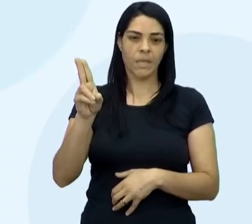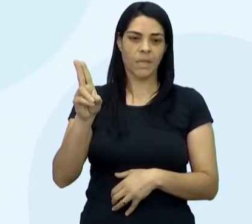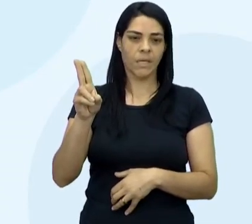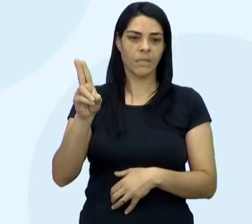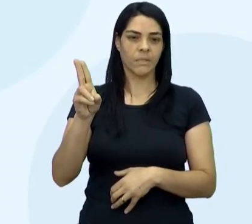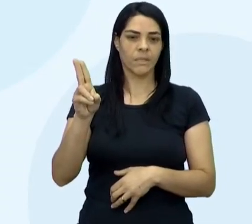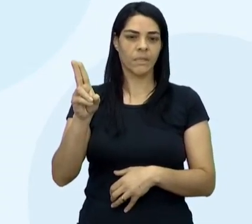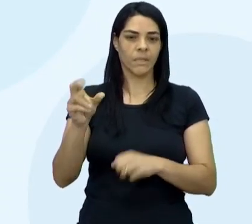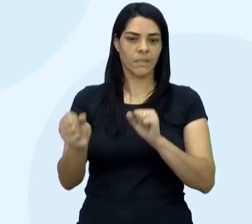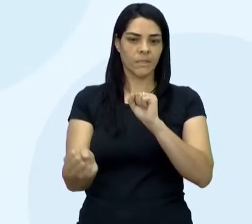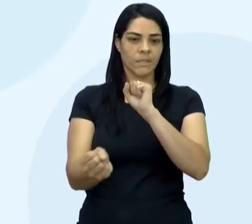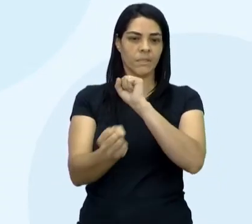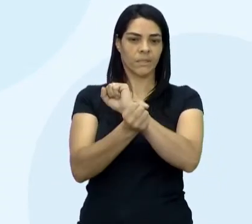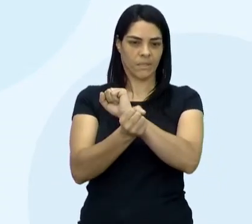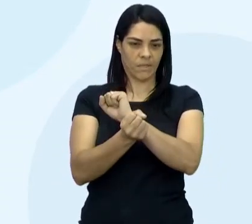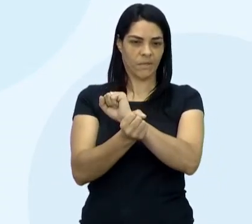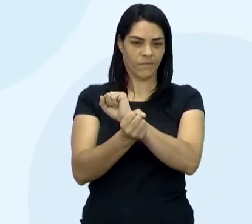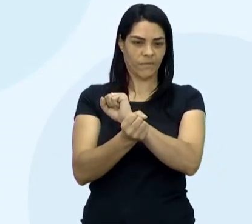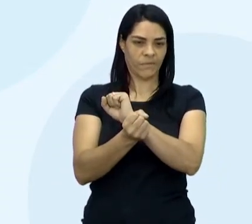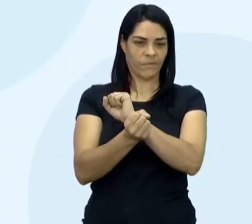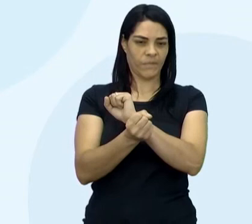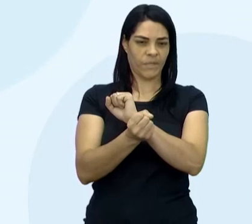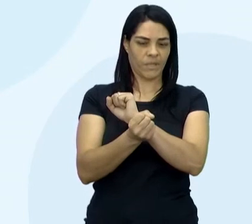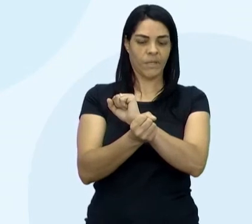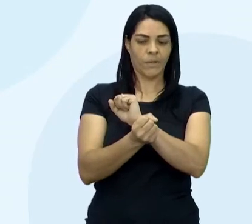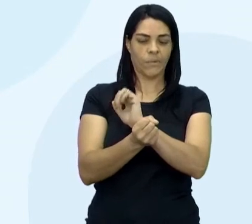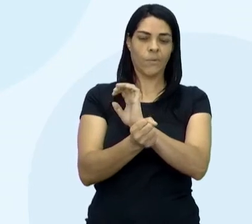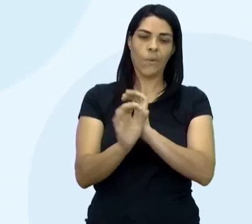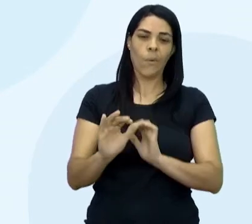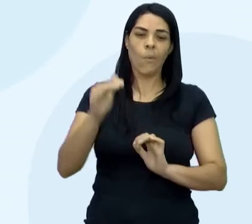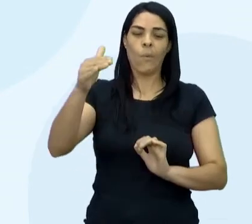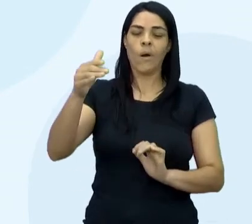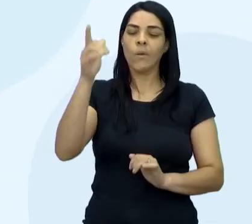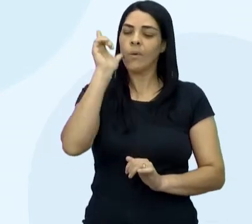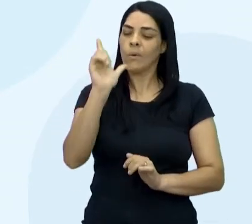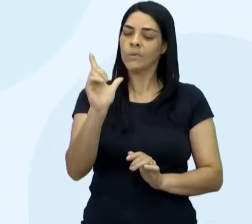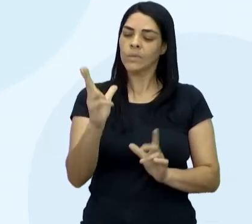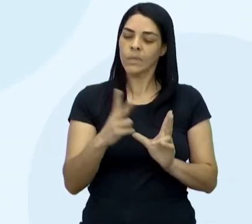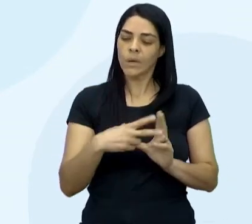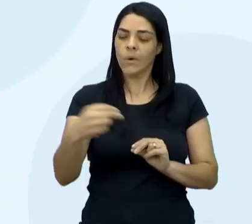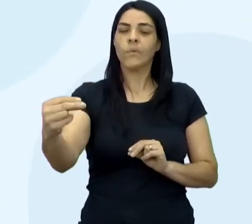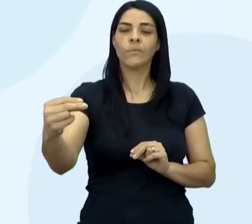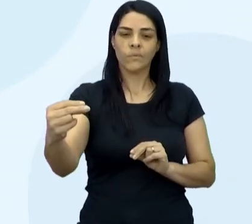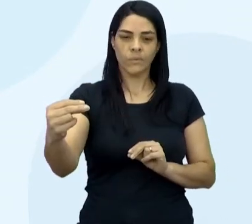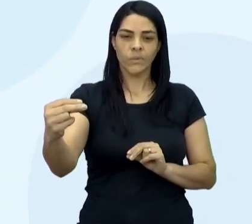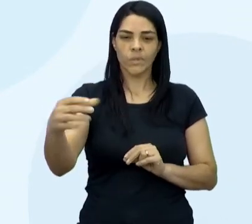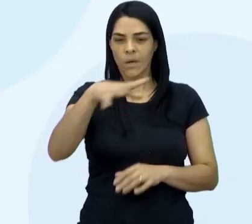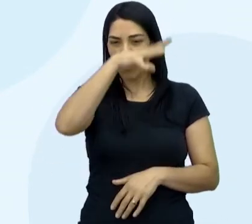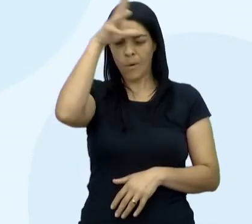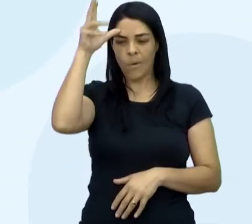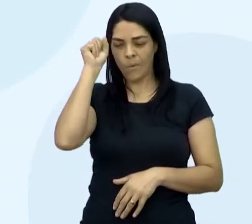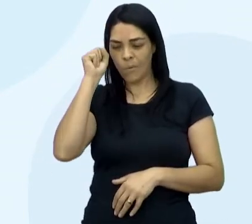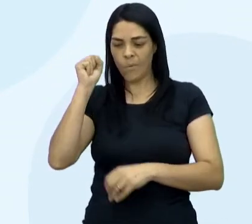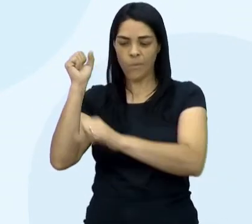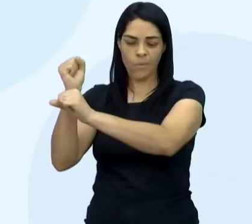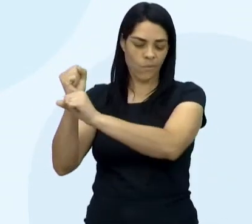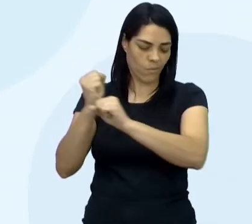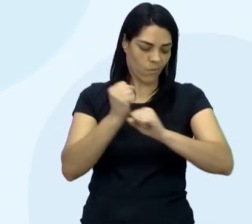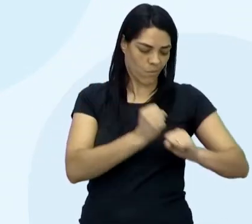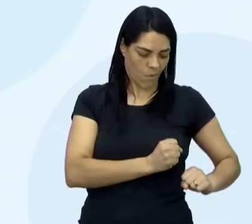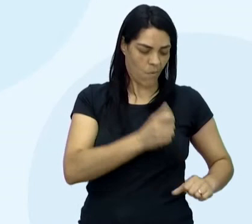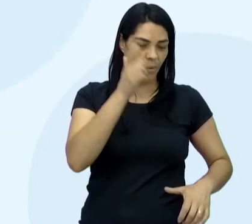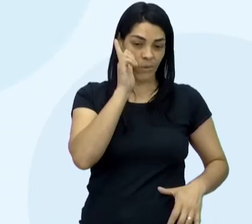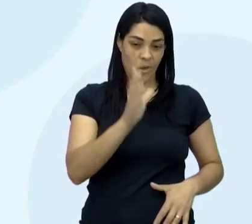resistência à escravidão em todo o Brasil então quando conseguiam fugir montava-se Quilombos é para eles conseguirem